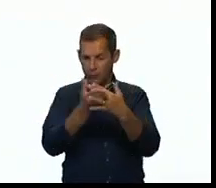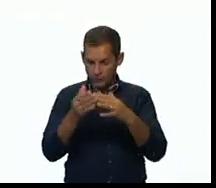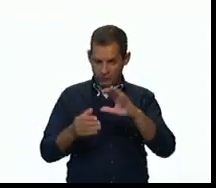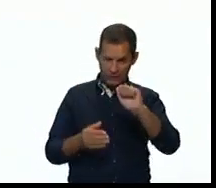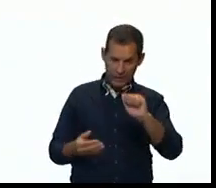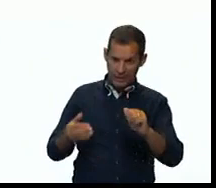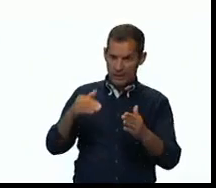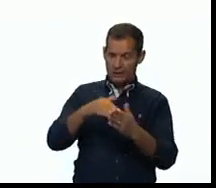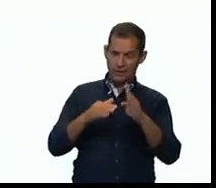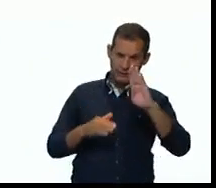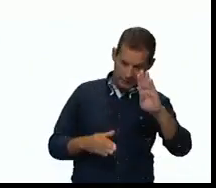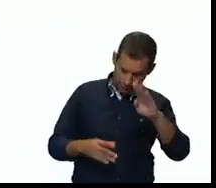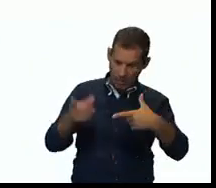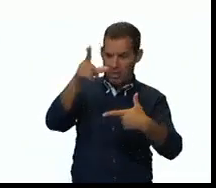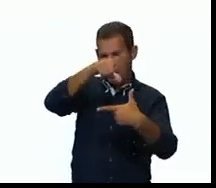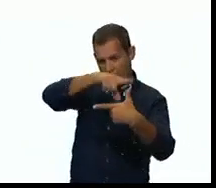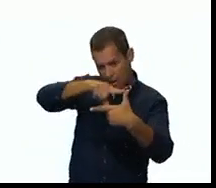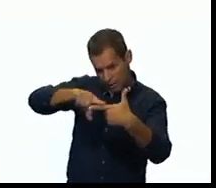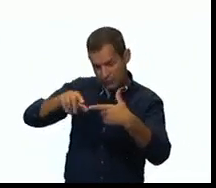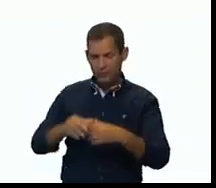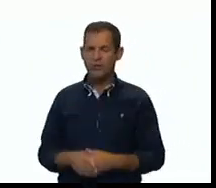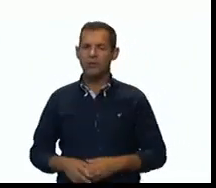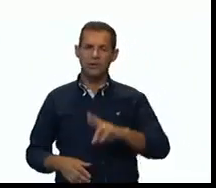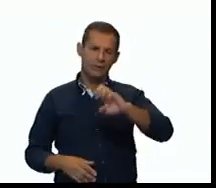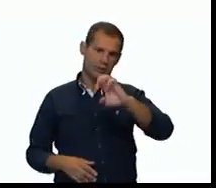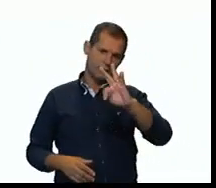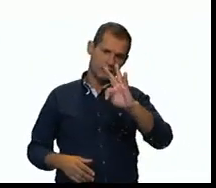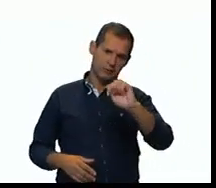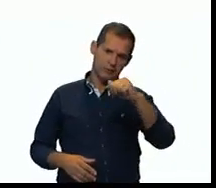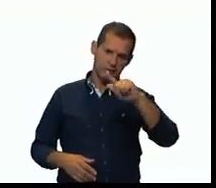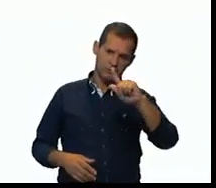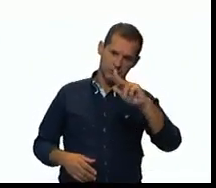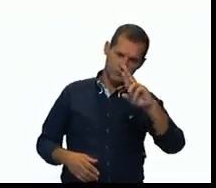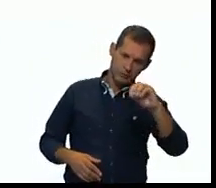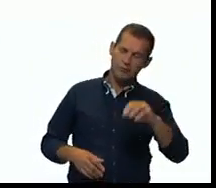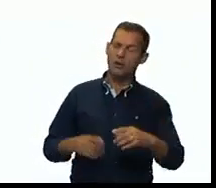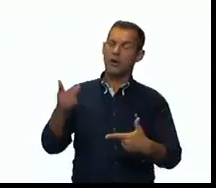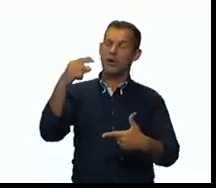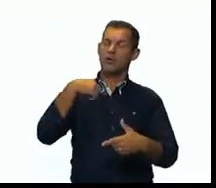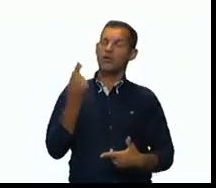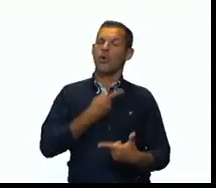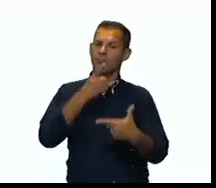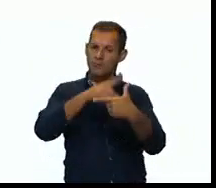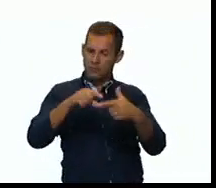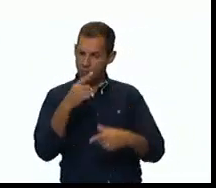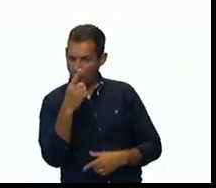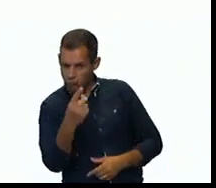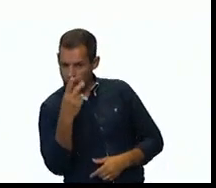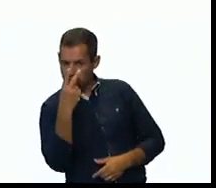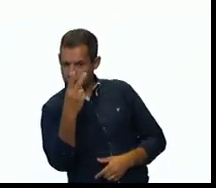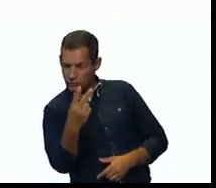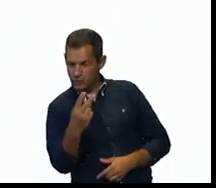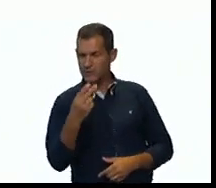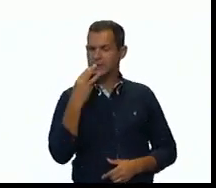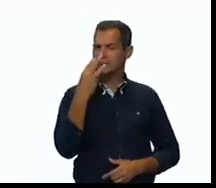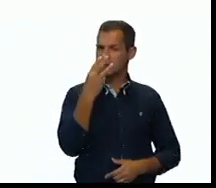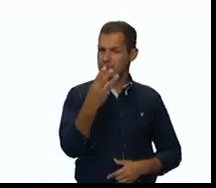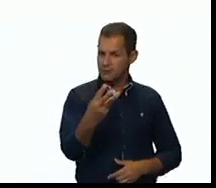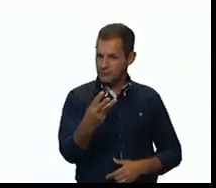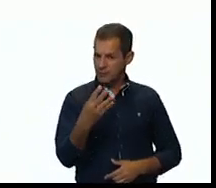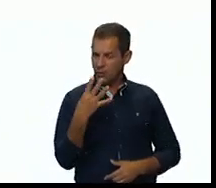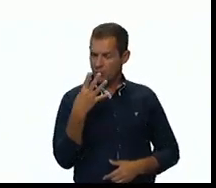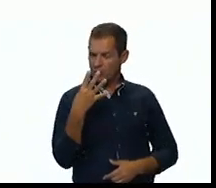A a B, e ele dividiu em retângulos. Aqui, no caso, nós dividimos em 1, 2,